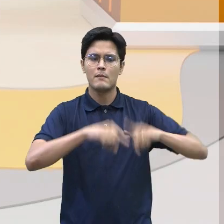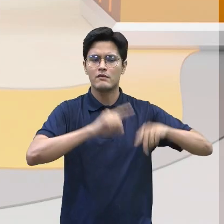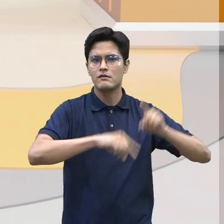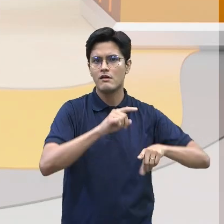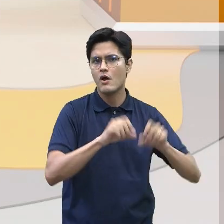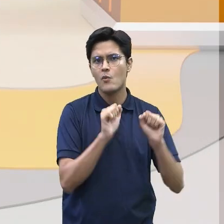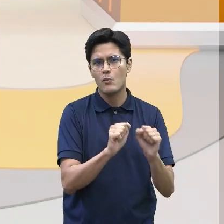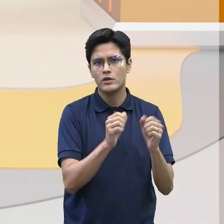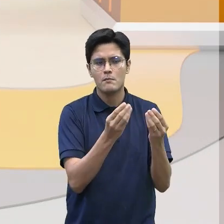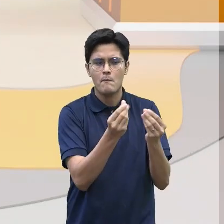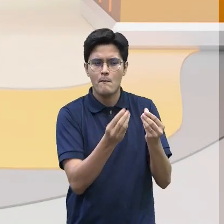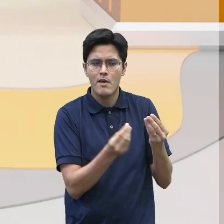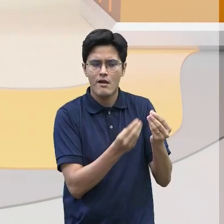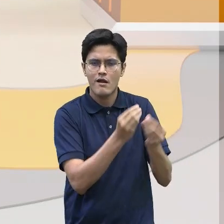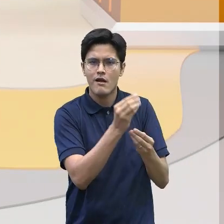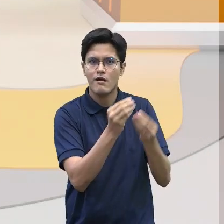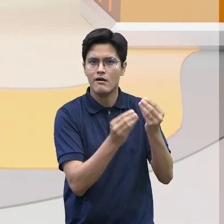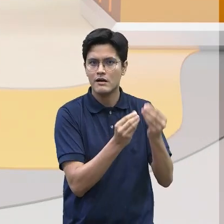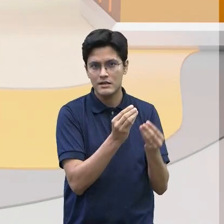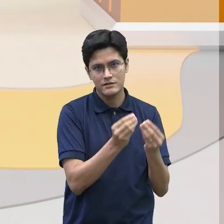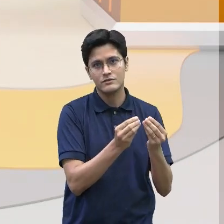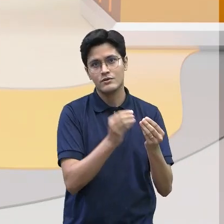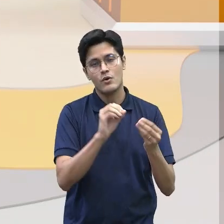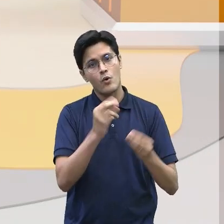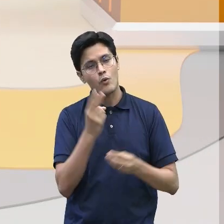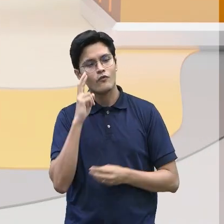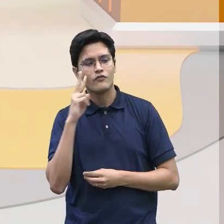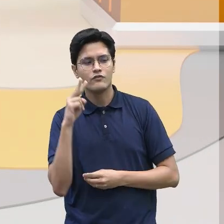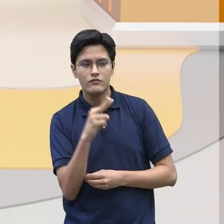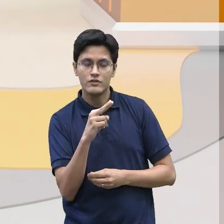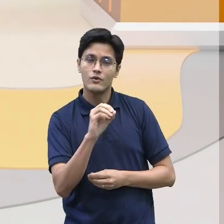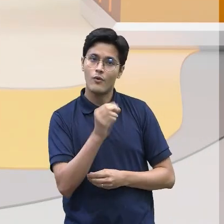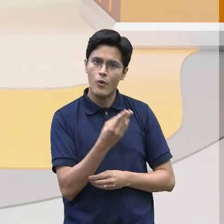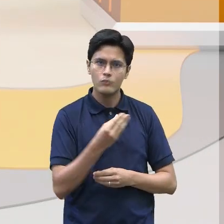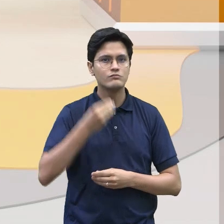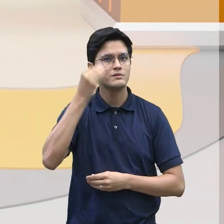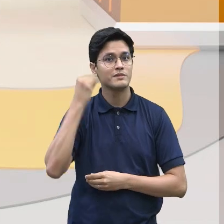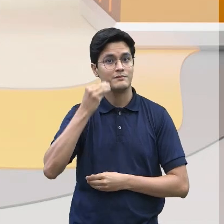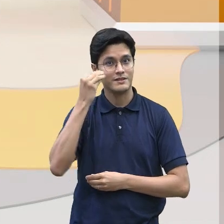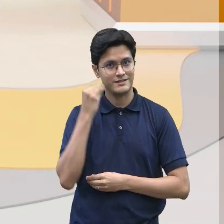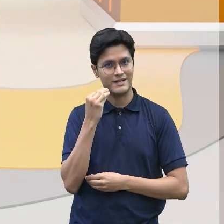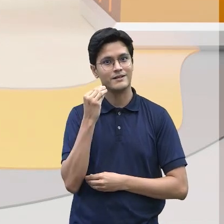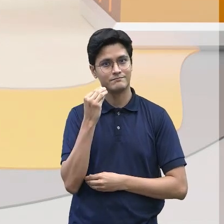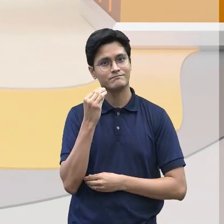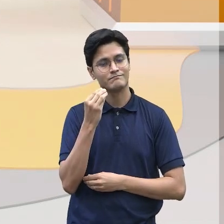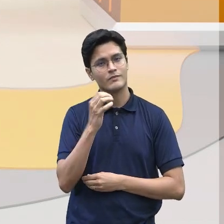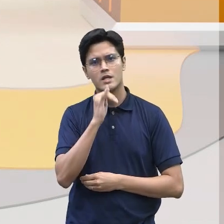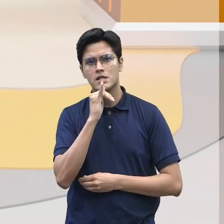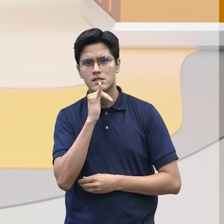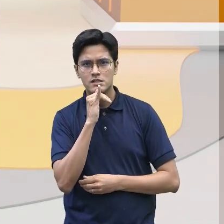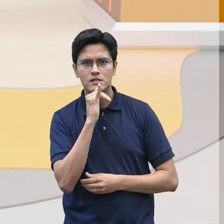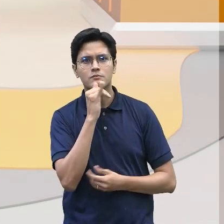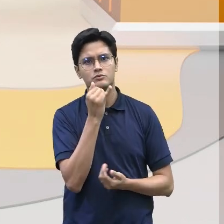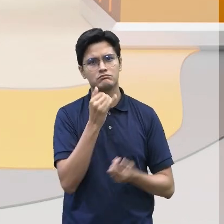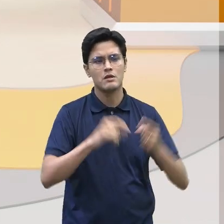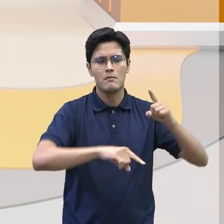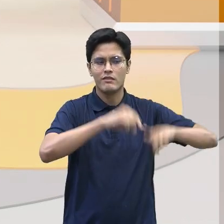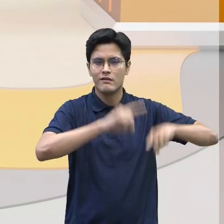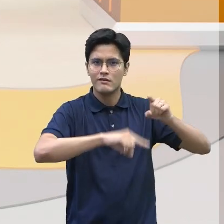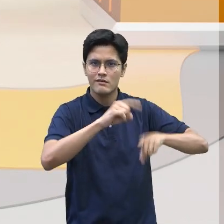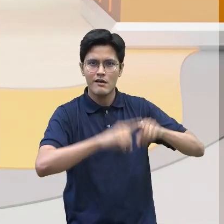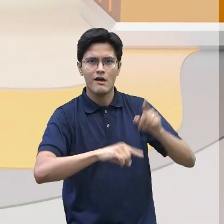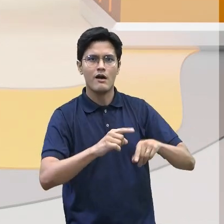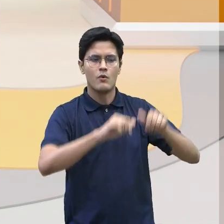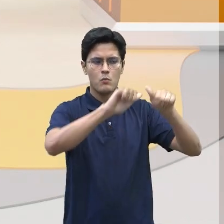ser pegados, vistos e experienciados. Trata-se dos artefatos que possuem